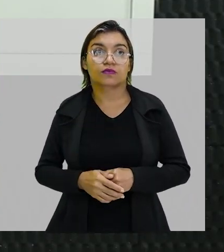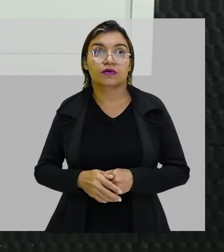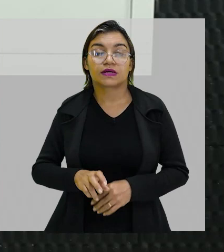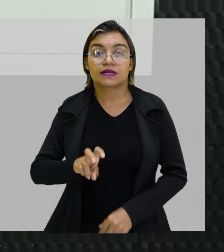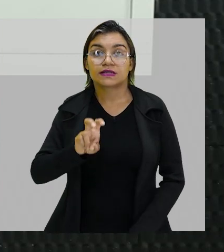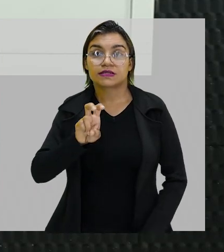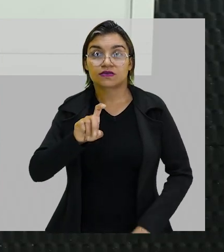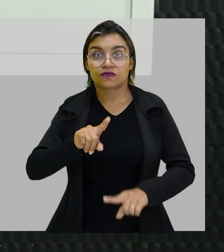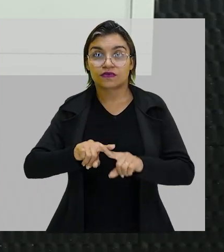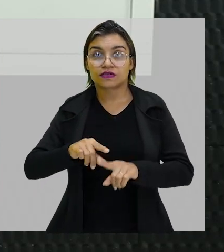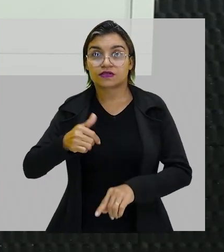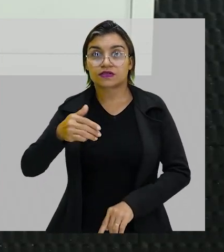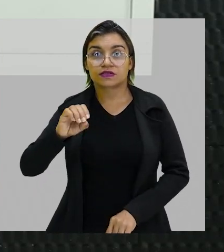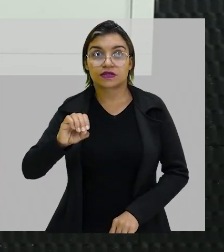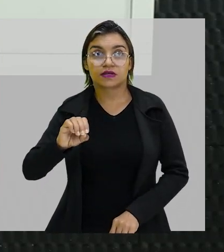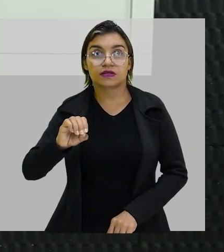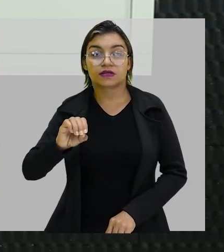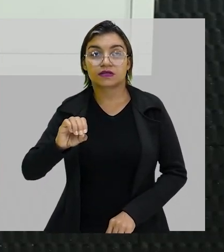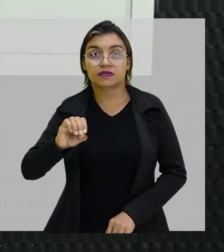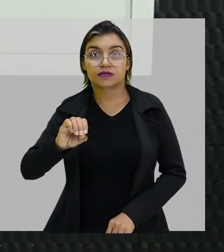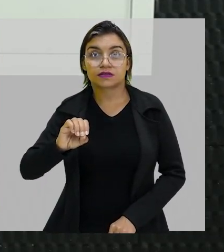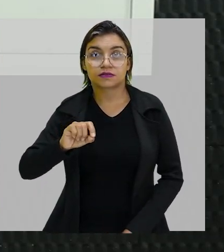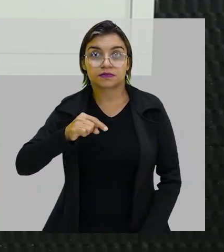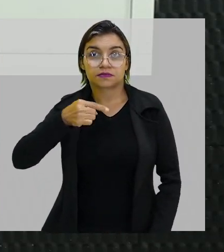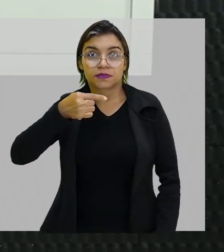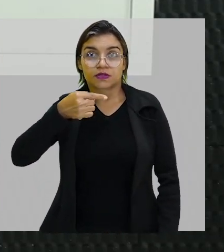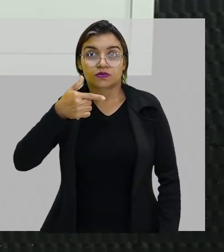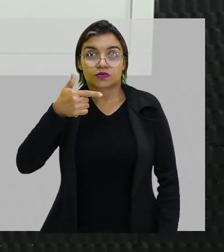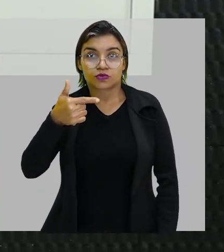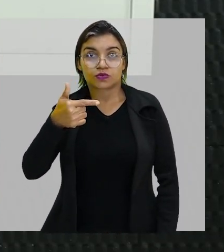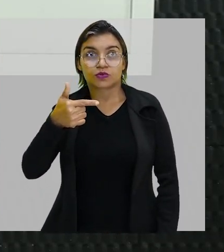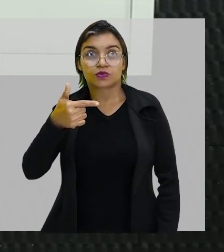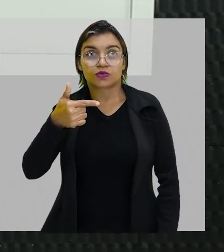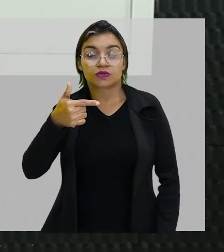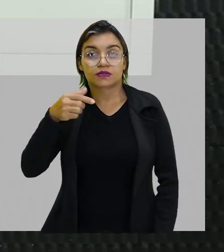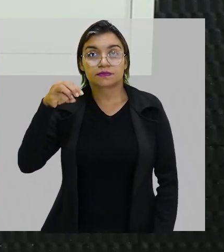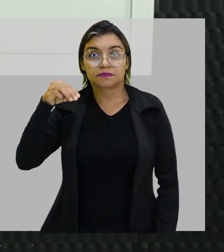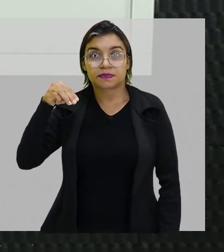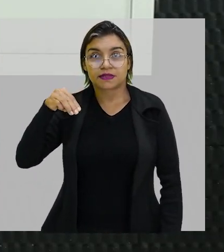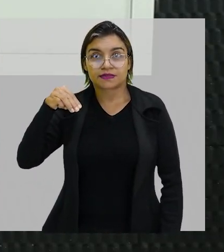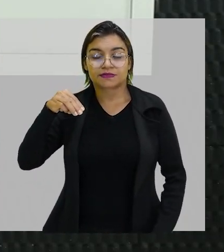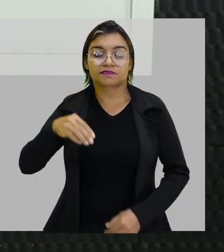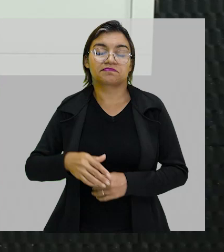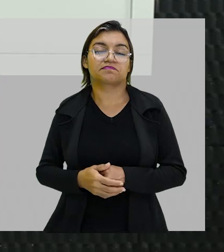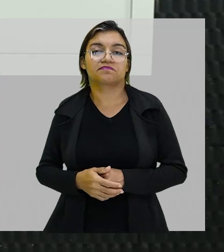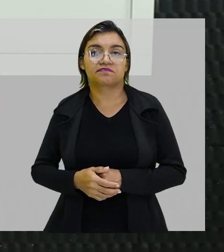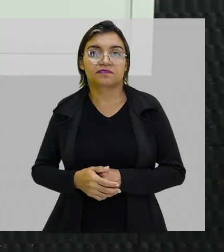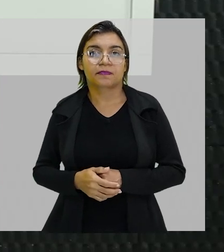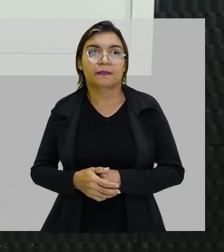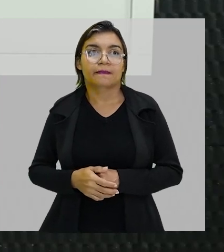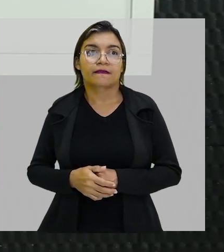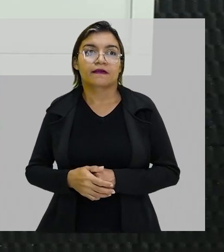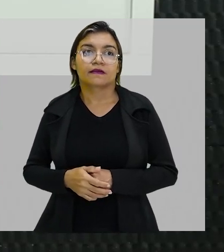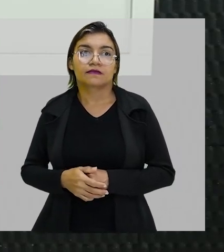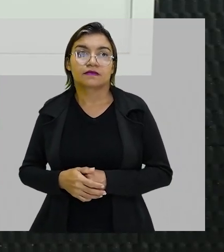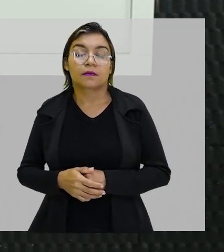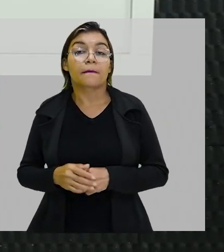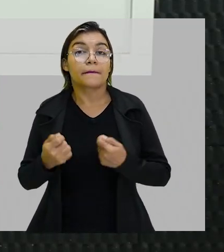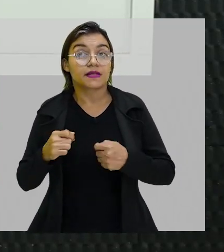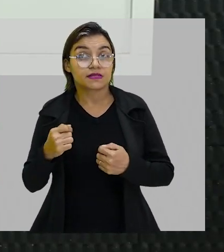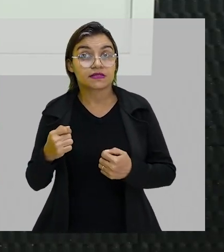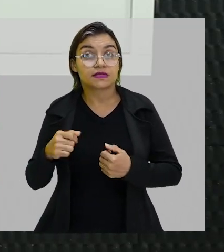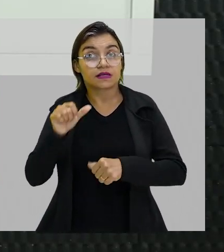vezes 10 a menos 2 metros. Ok? Para facilitar a minha vida, eu vou logo fazer essa transformação